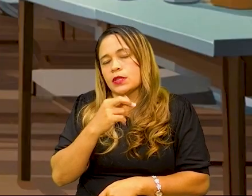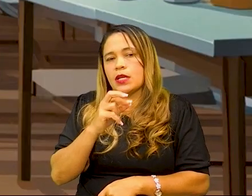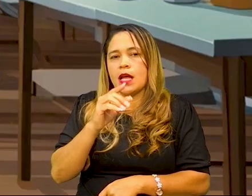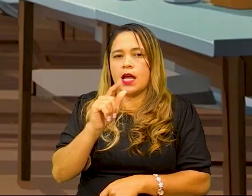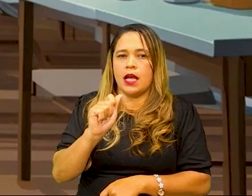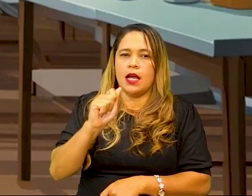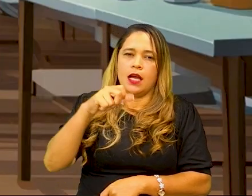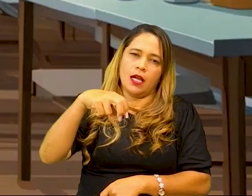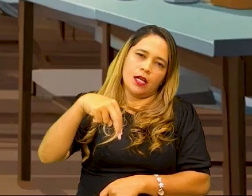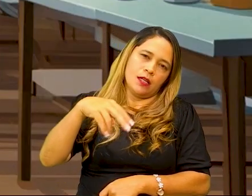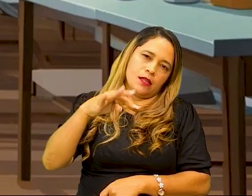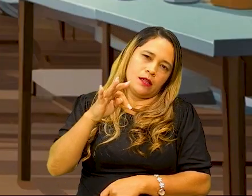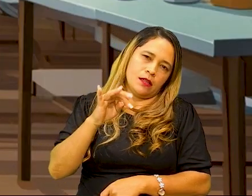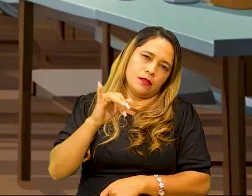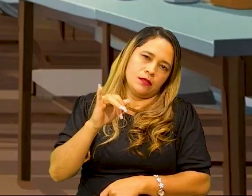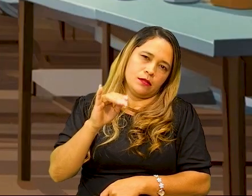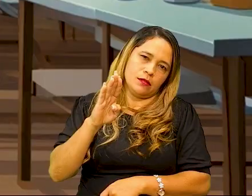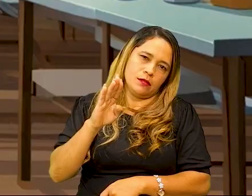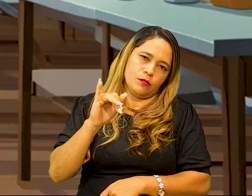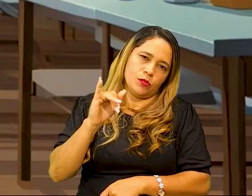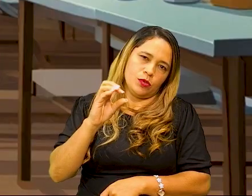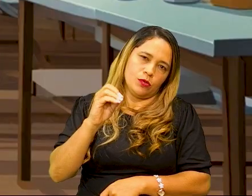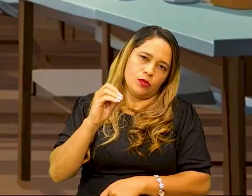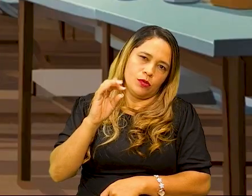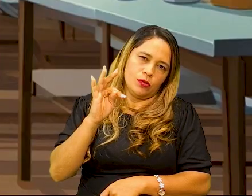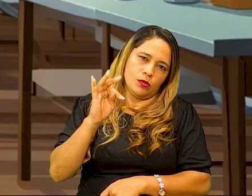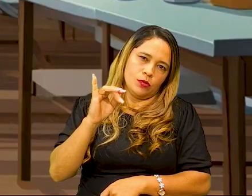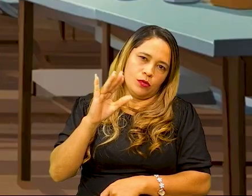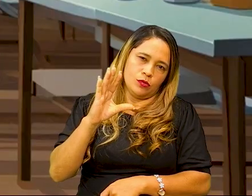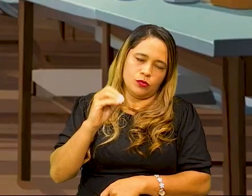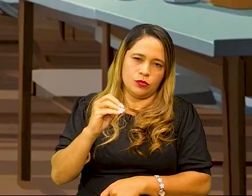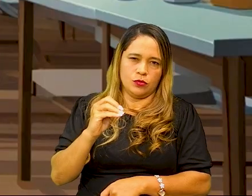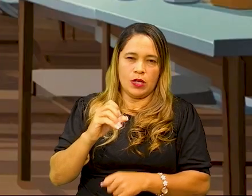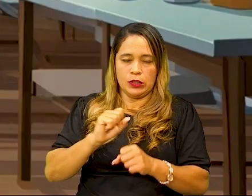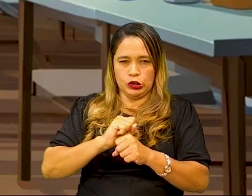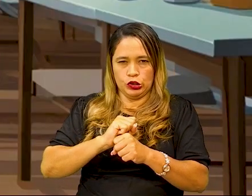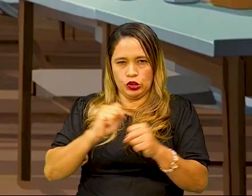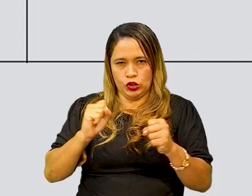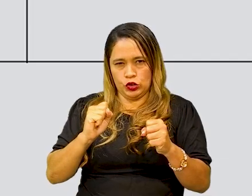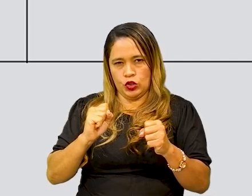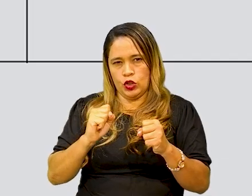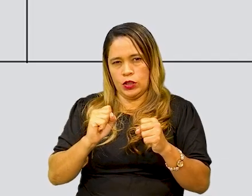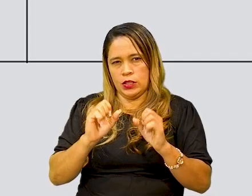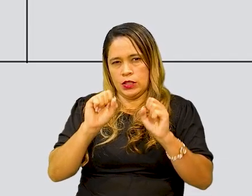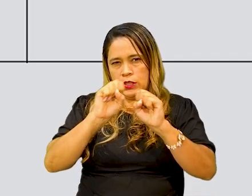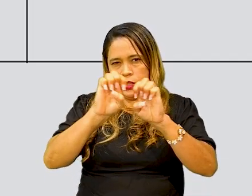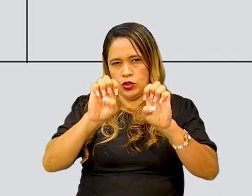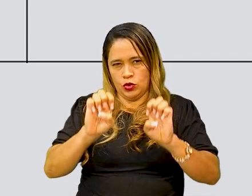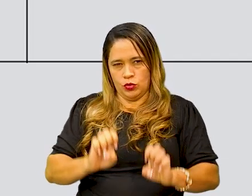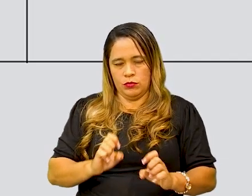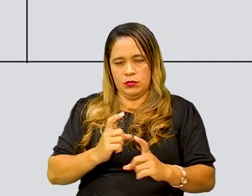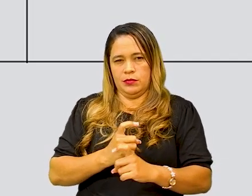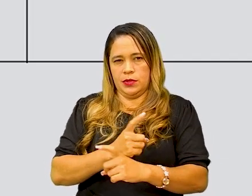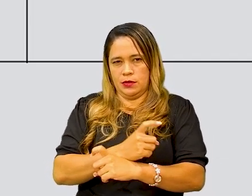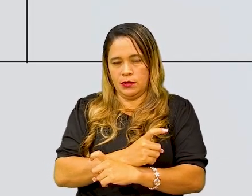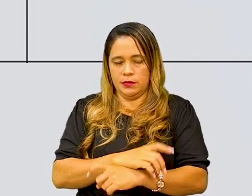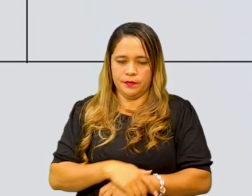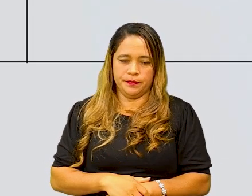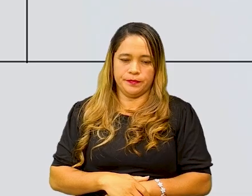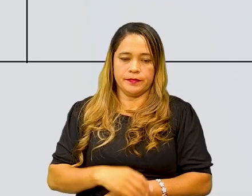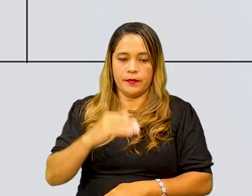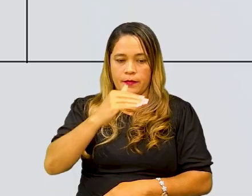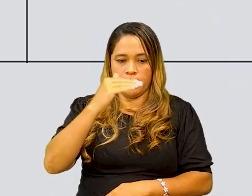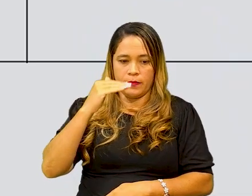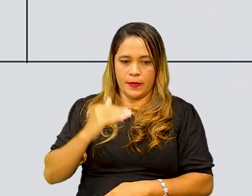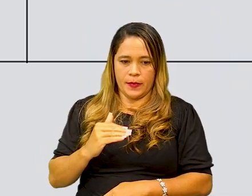são substâncias químicas que destroem a estrutura da bactéria, ok? Bora para a tela comigo? Vamos lá? Aqui a gente tem,